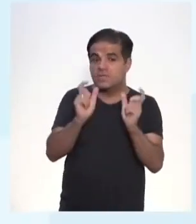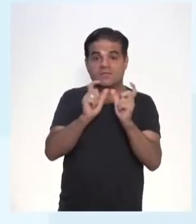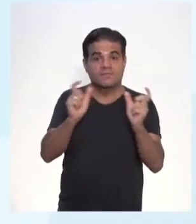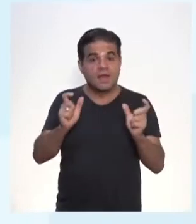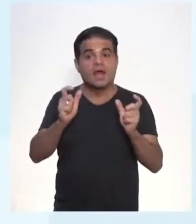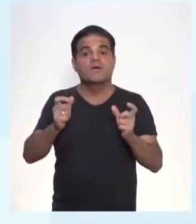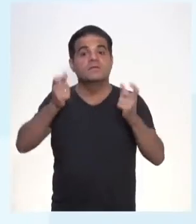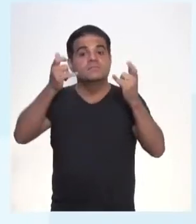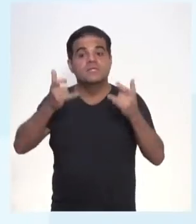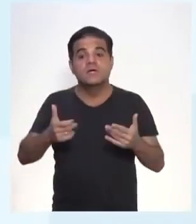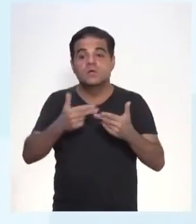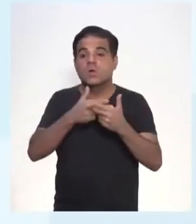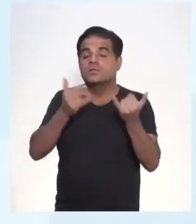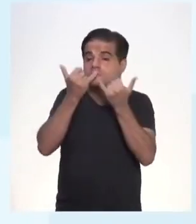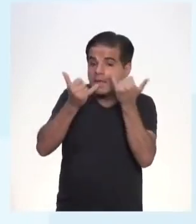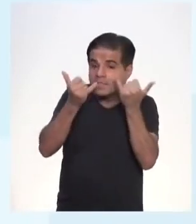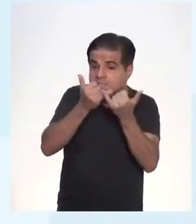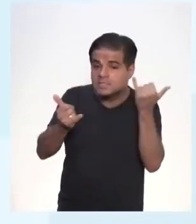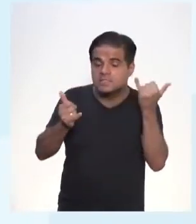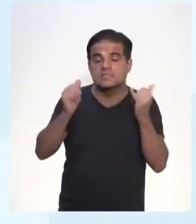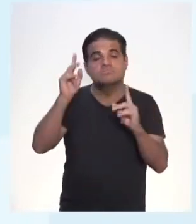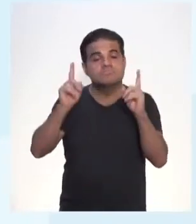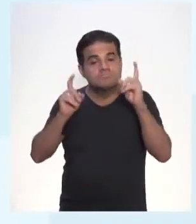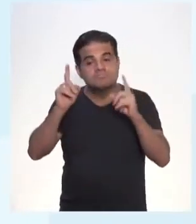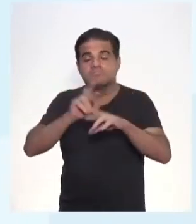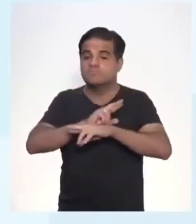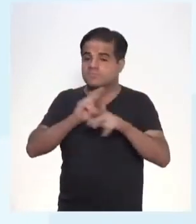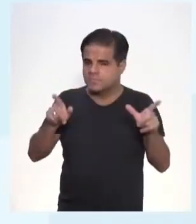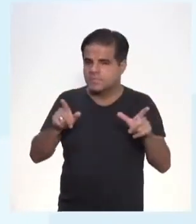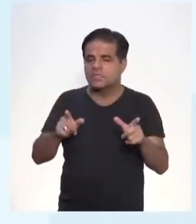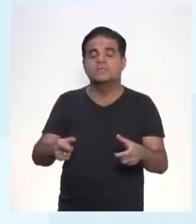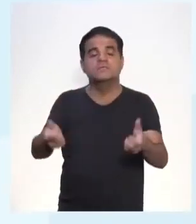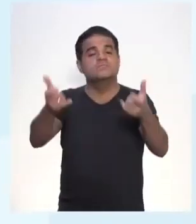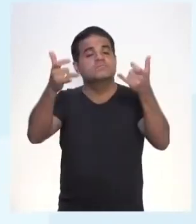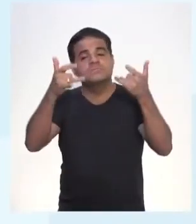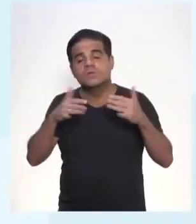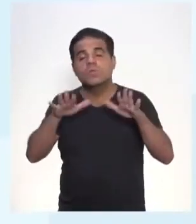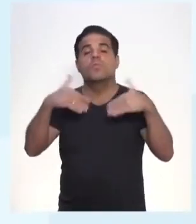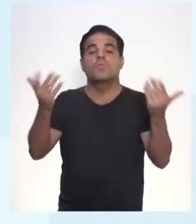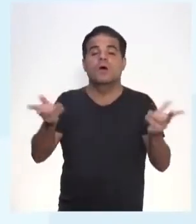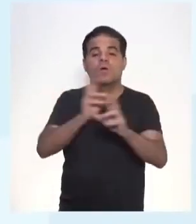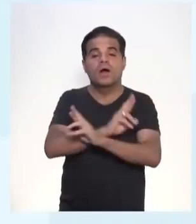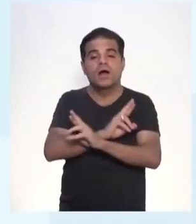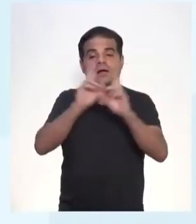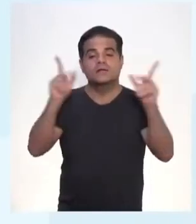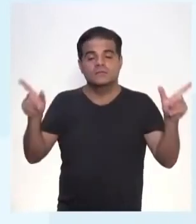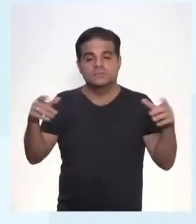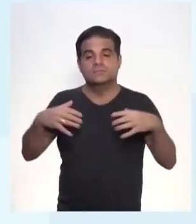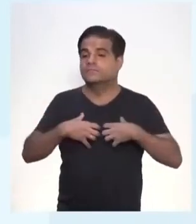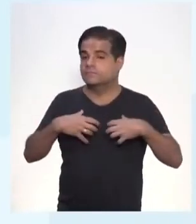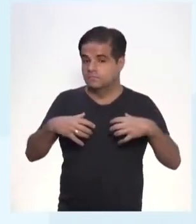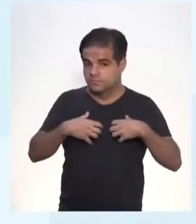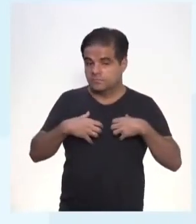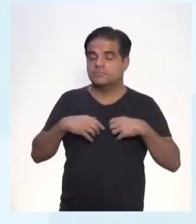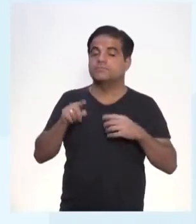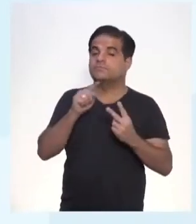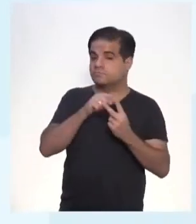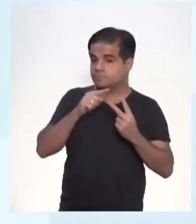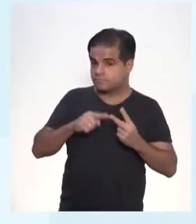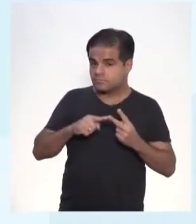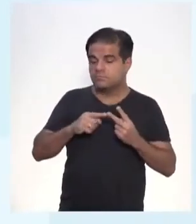de coisas semelhantes, né, com nível de expressividade diferentes. Eu gostaria que vocês dissessem para mim a diferença de efeito de sentido entre elas,